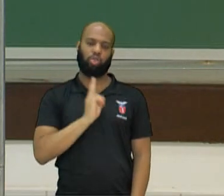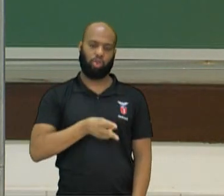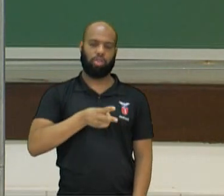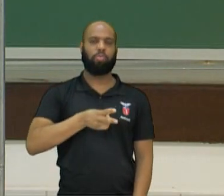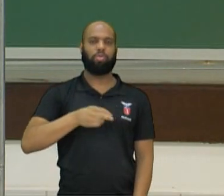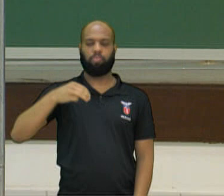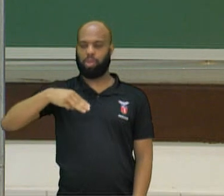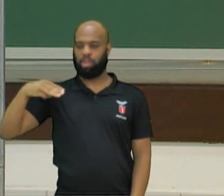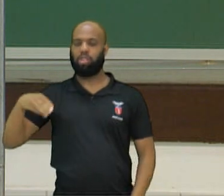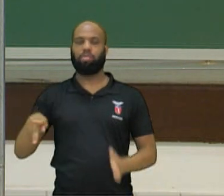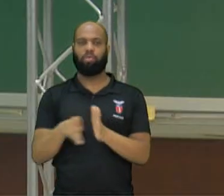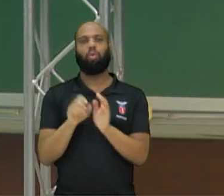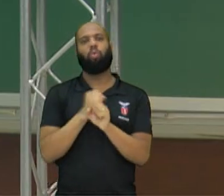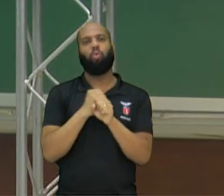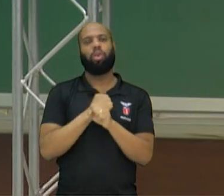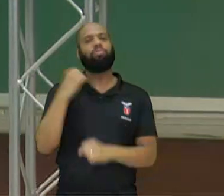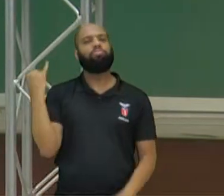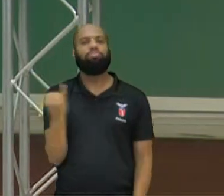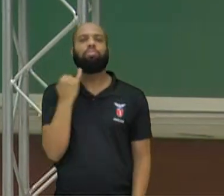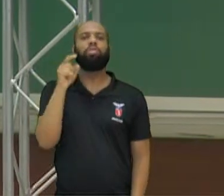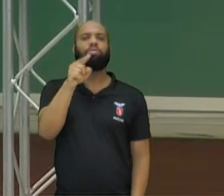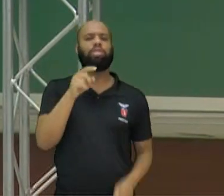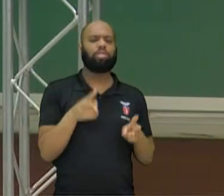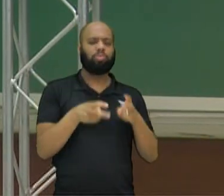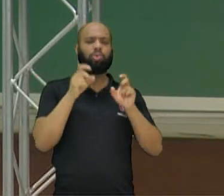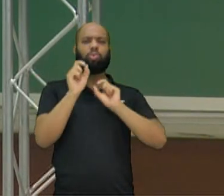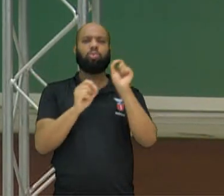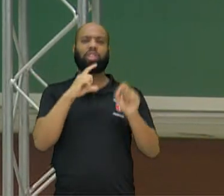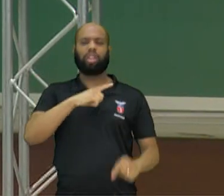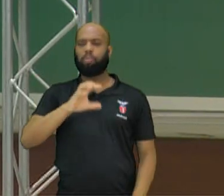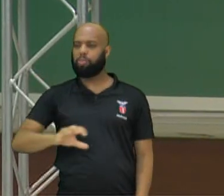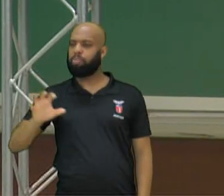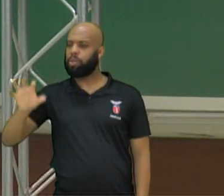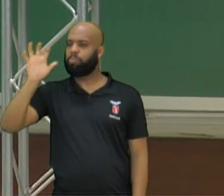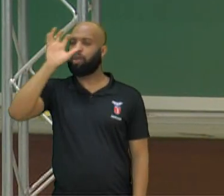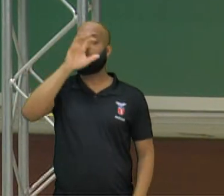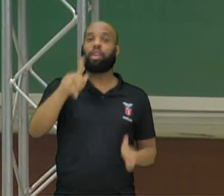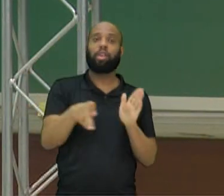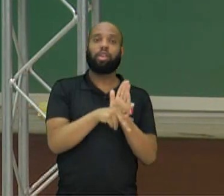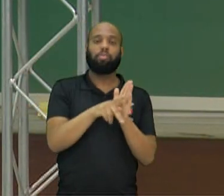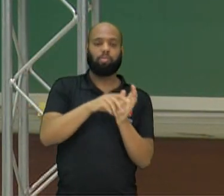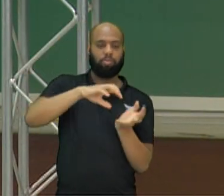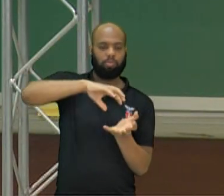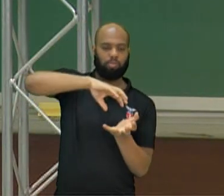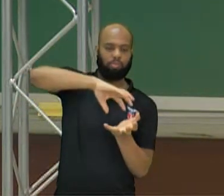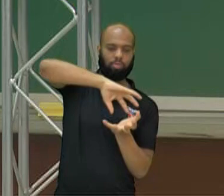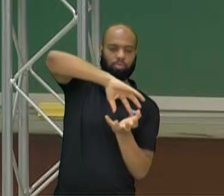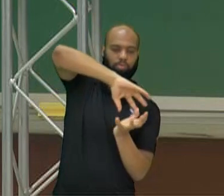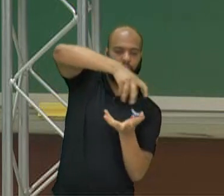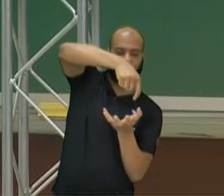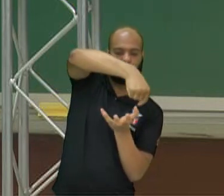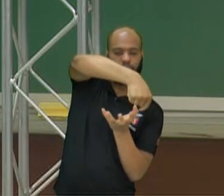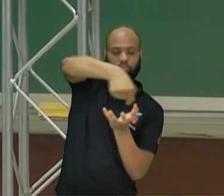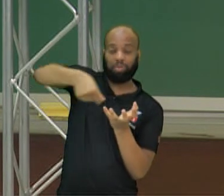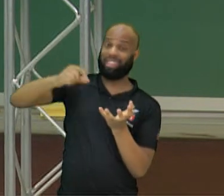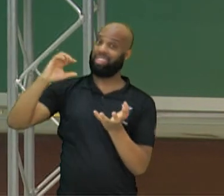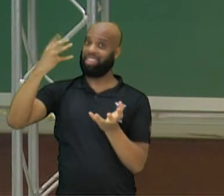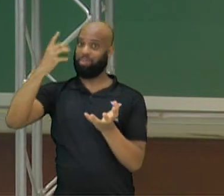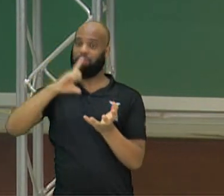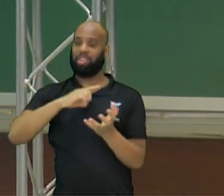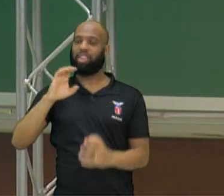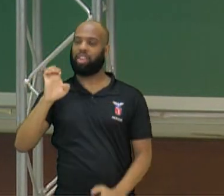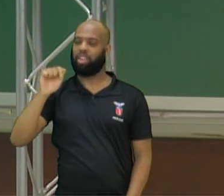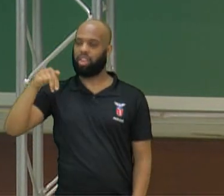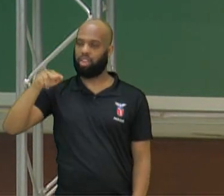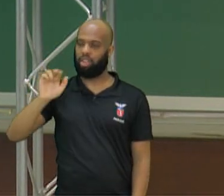ano. Então é importante, estudante, você perceber que as regiões de clima equatorial, elas estão próximas à linha do Equador, são